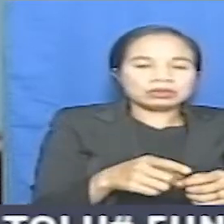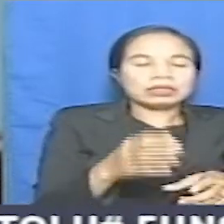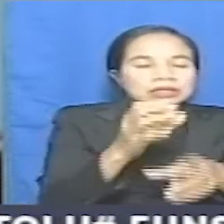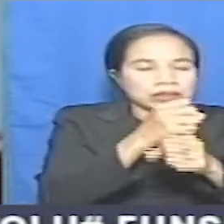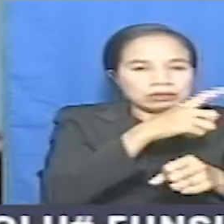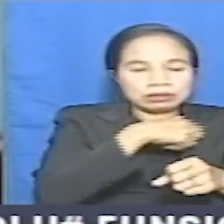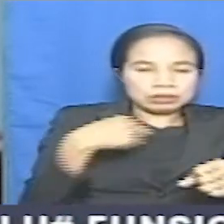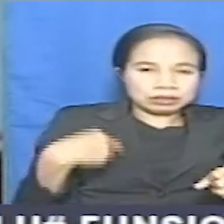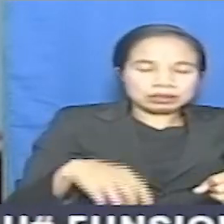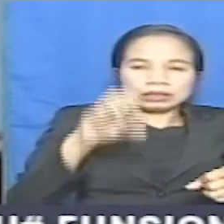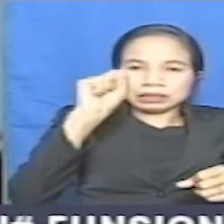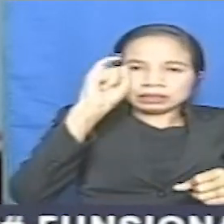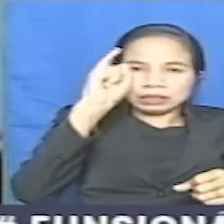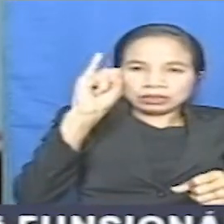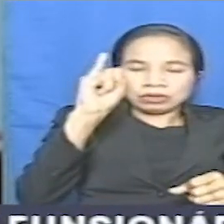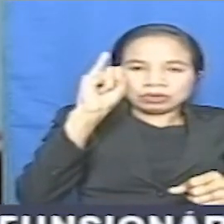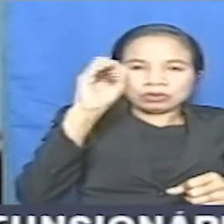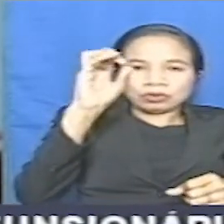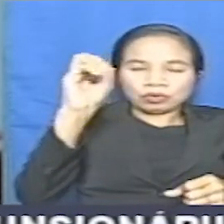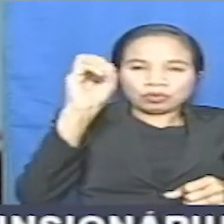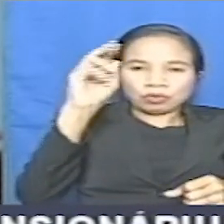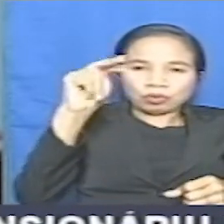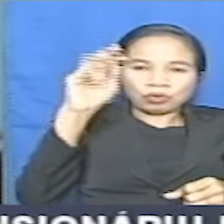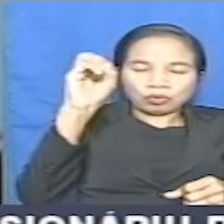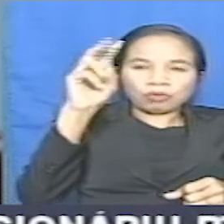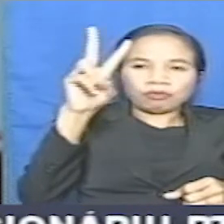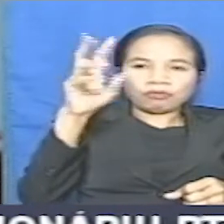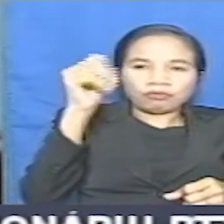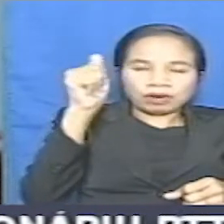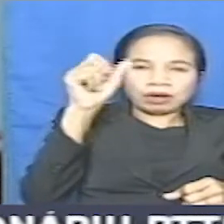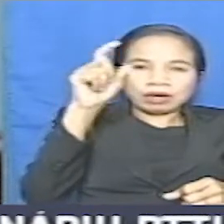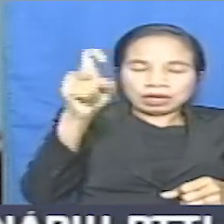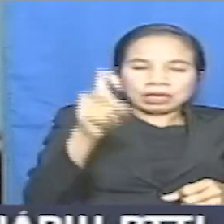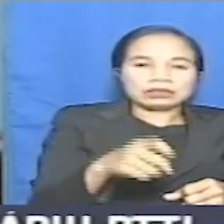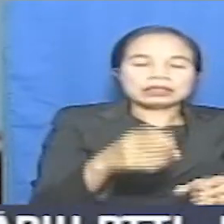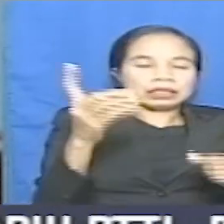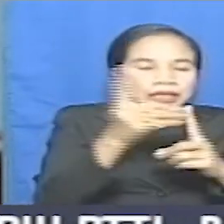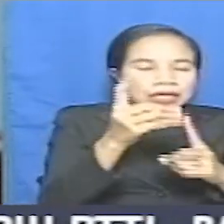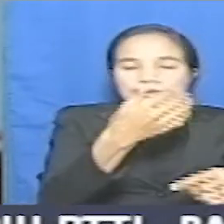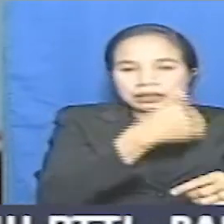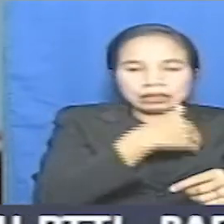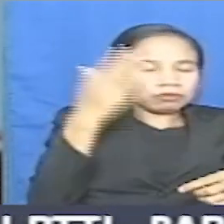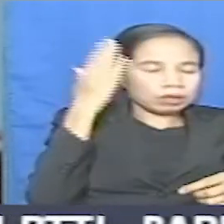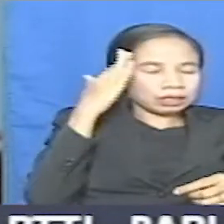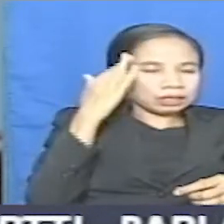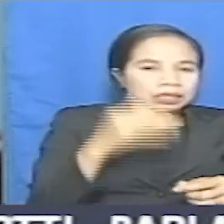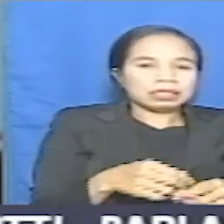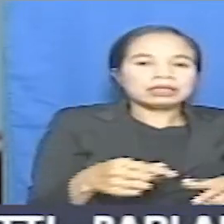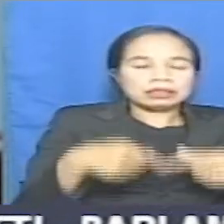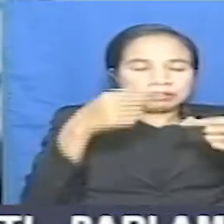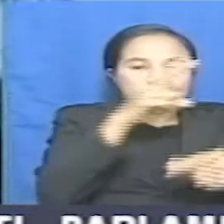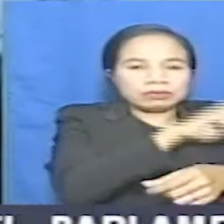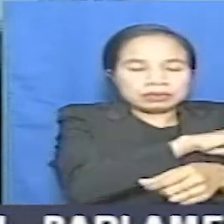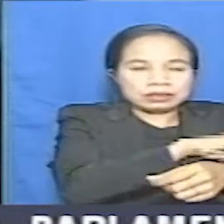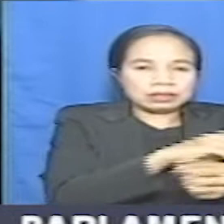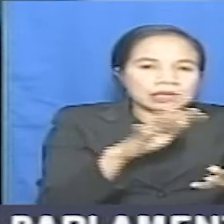Sinovax. Logo só, não, mas data certeza, né, se dá o que, então está carato. Atualizar a informação da vacina para o ministro.